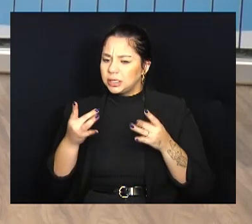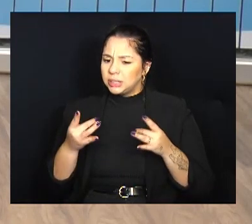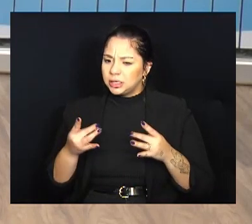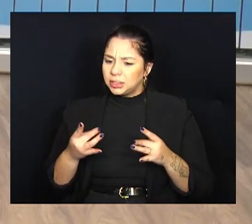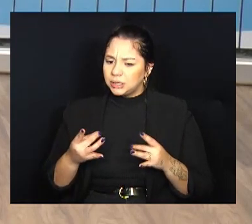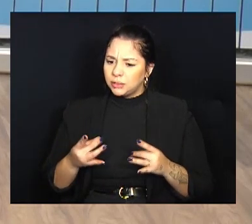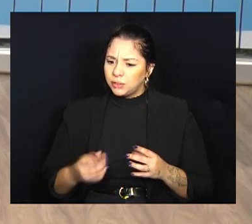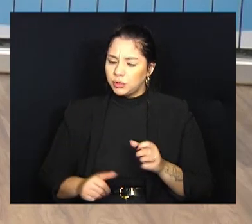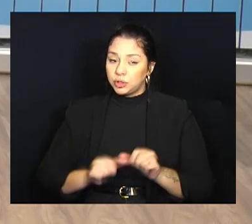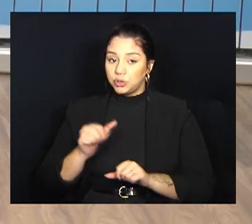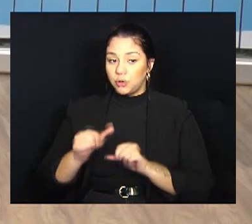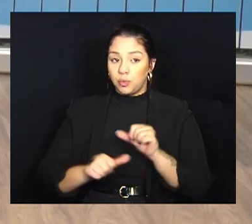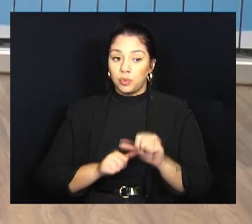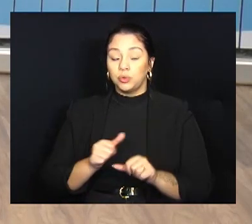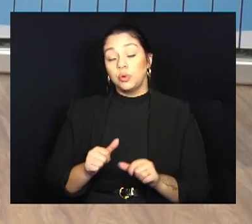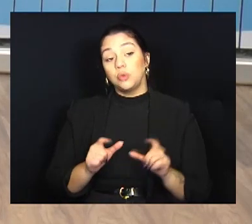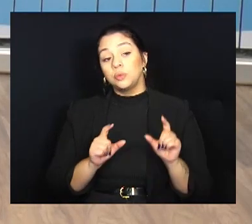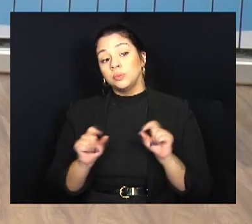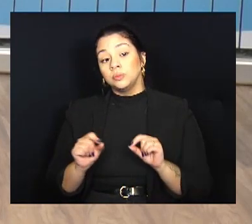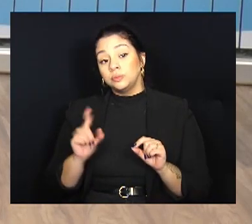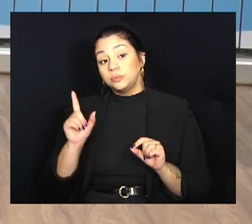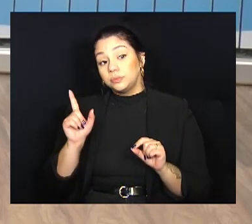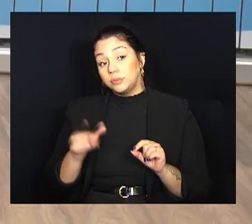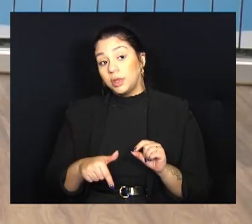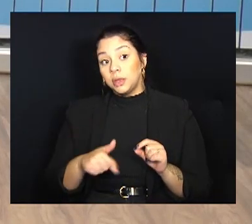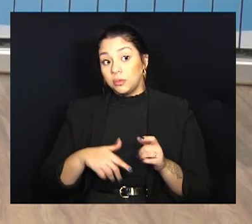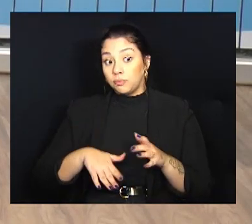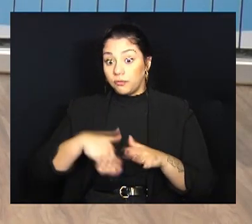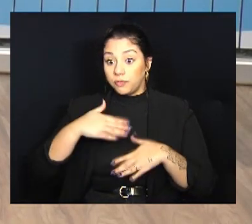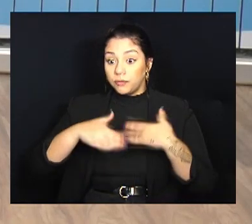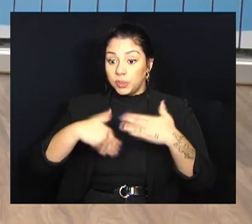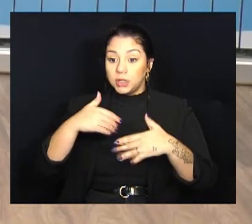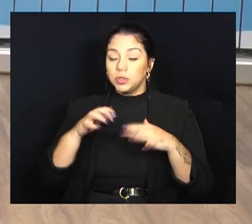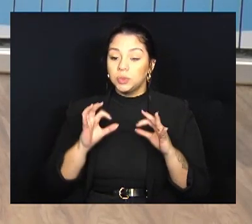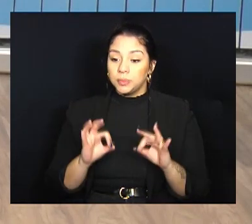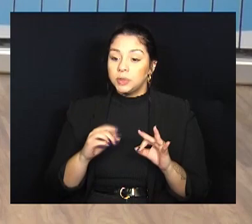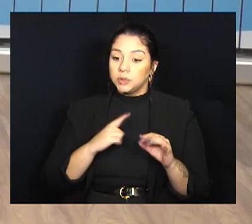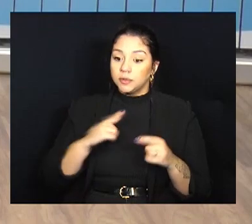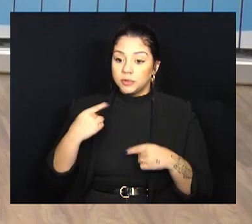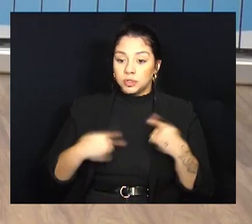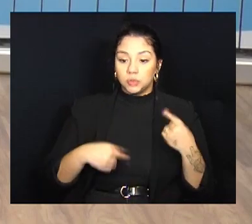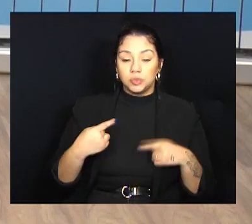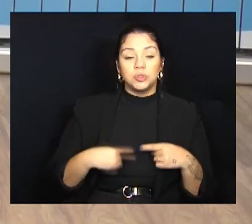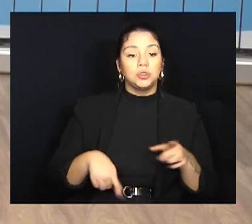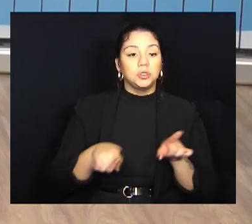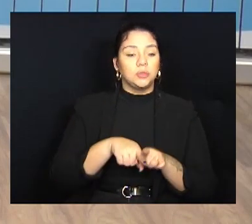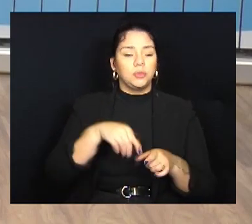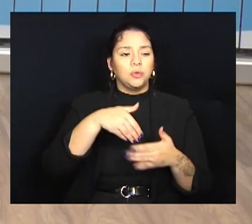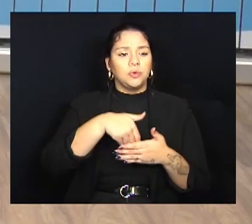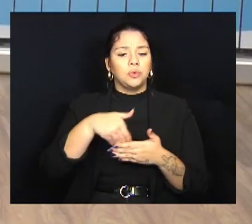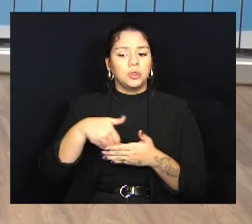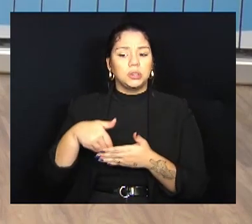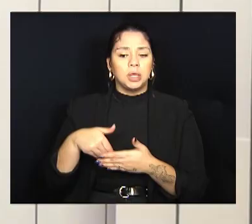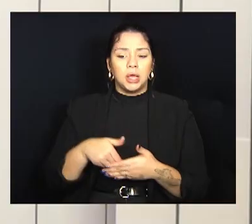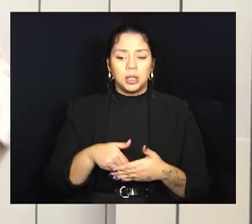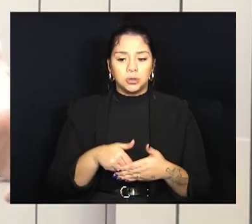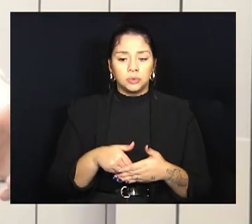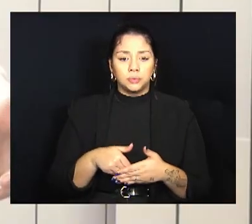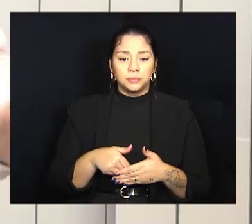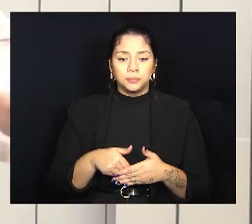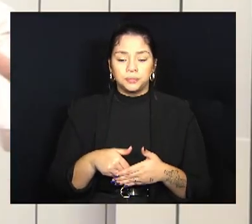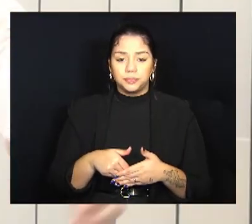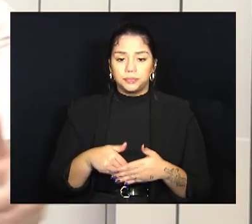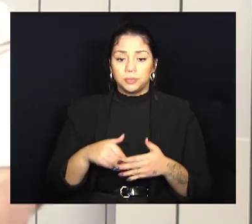mudanças, foi de fato um grande avanço ter se discutido e votado a reforma tributária,